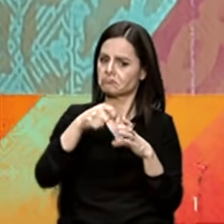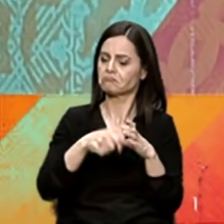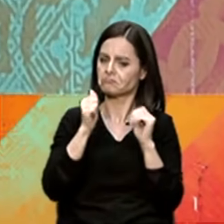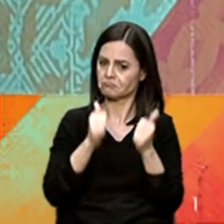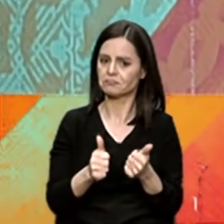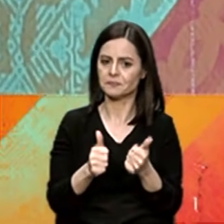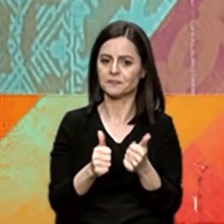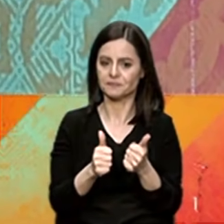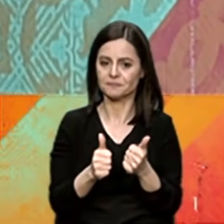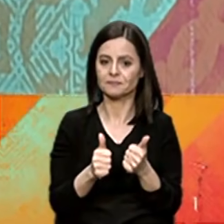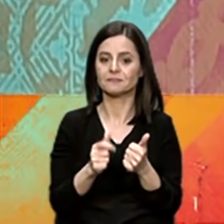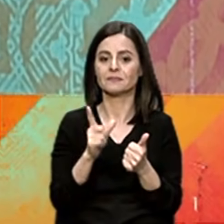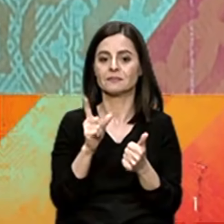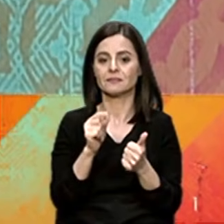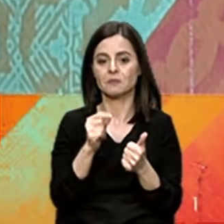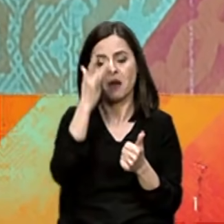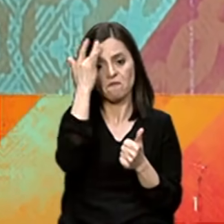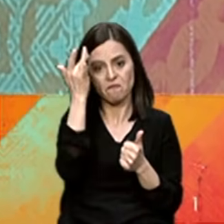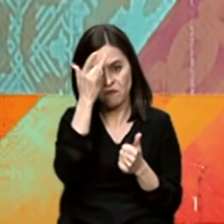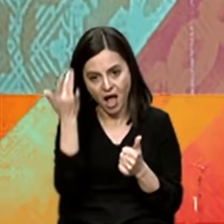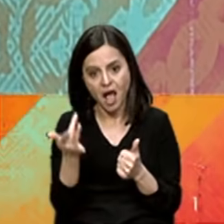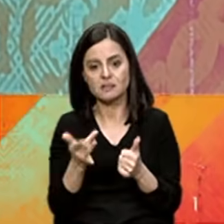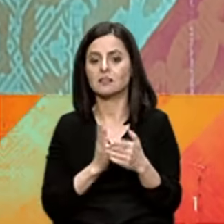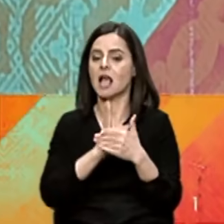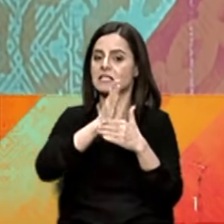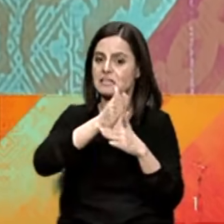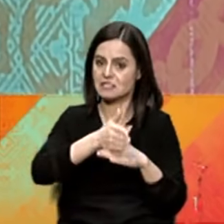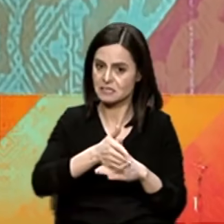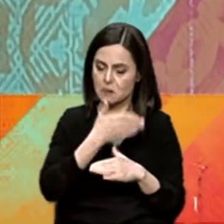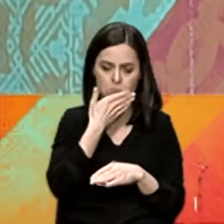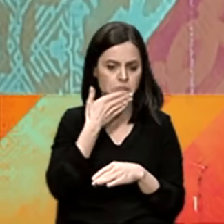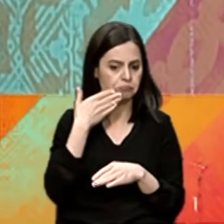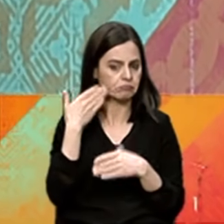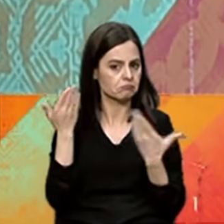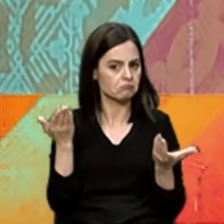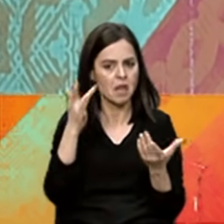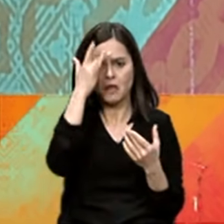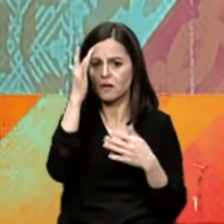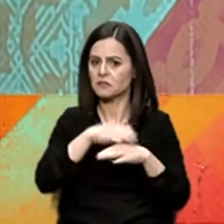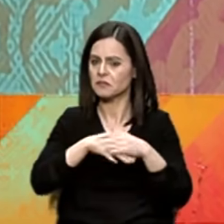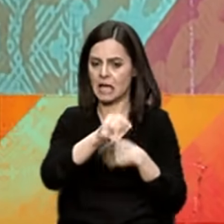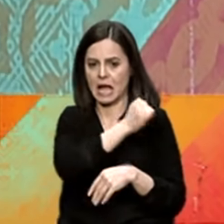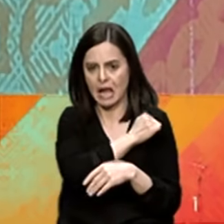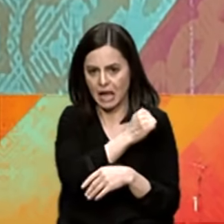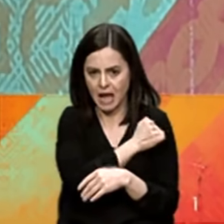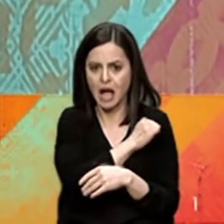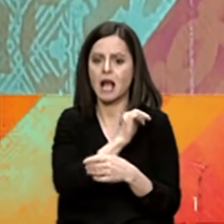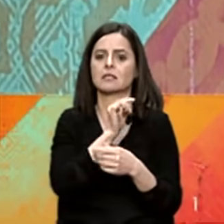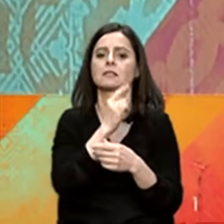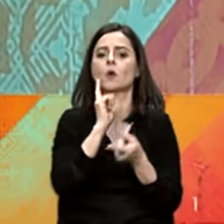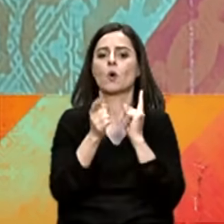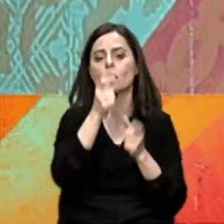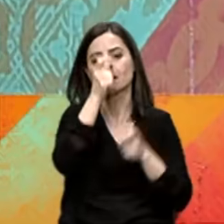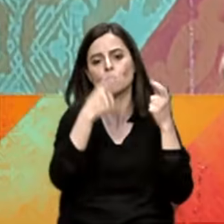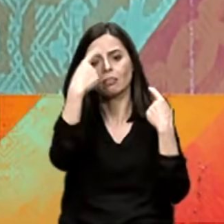muito bons! Práticos! Fáceis, acessíveis e muito saborosos. E muito fáceis de reproduzir lá em casa, com aquilo que as pessoas têm na despensa.